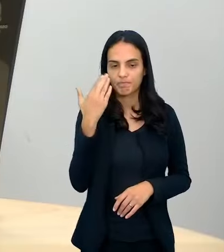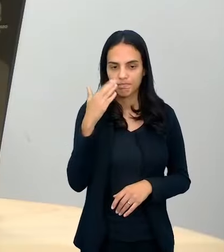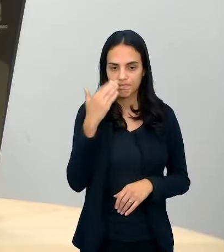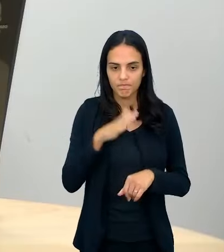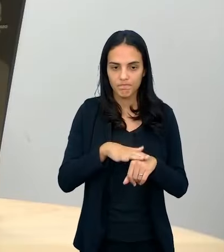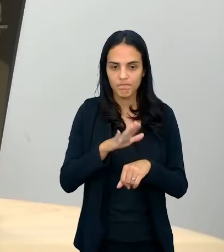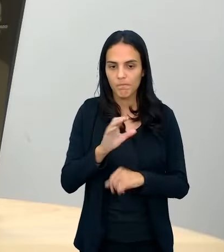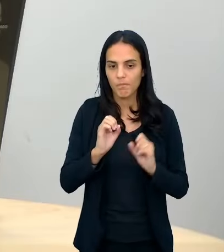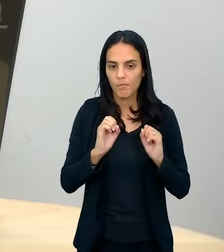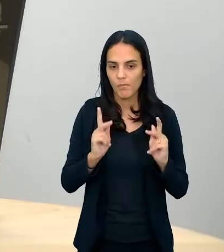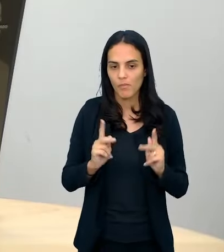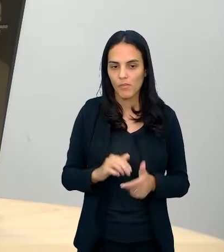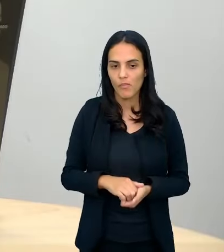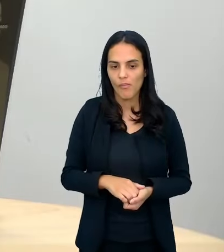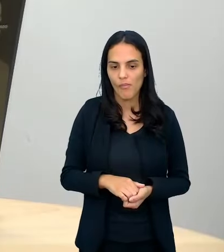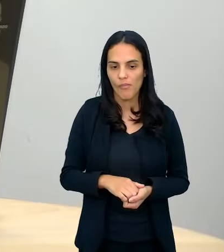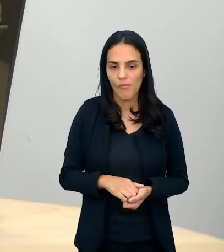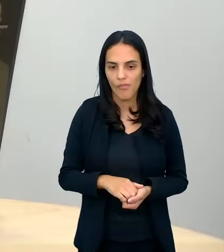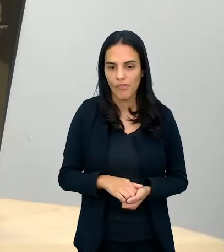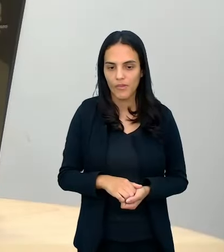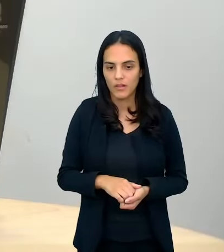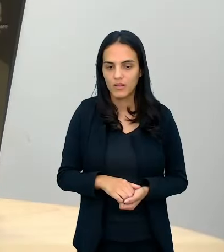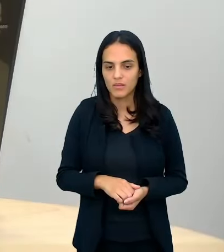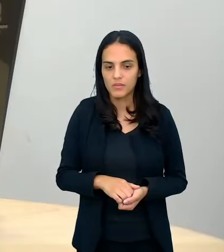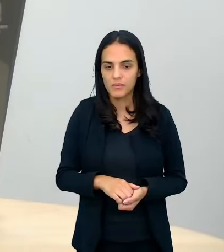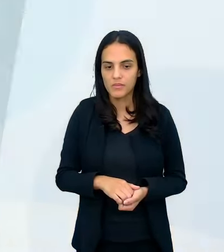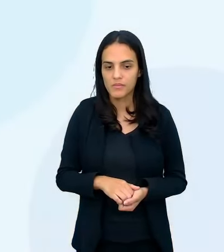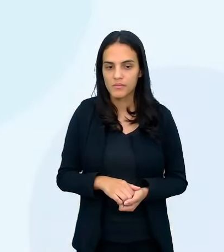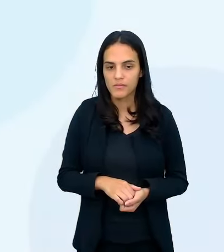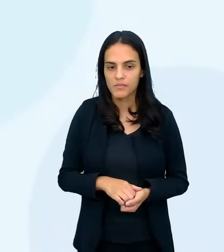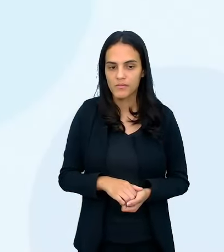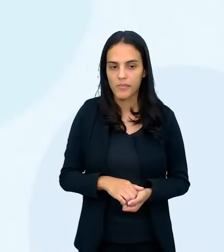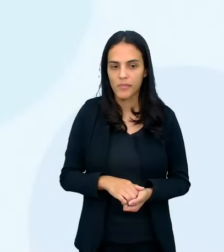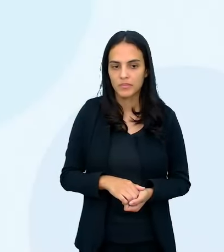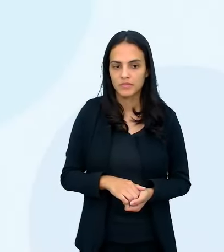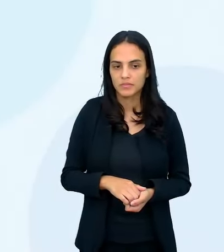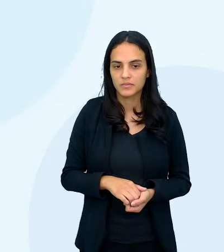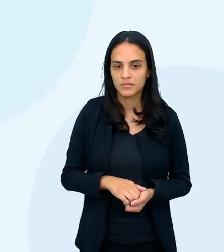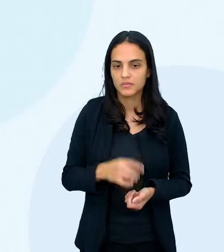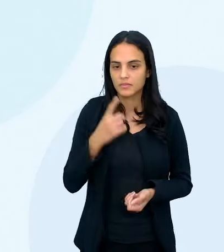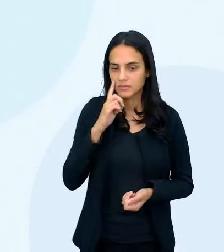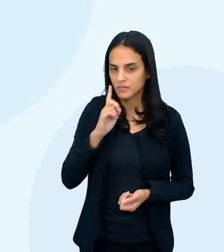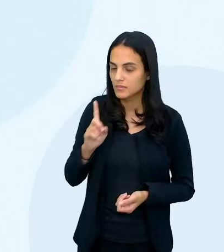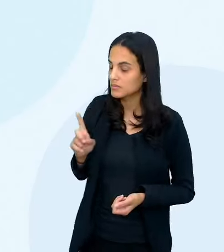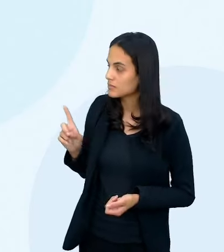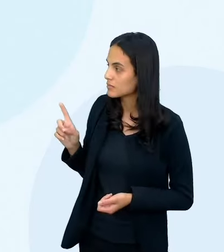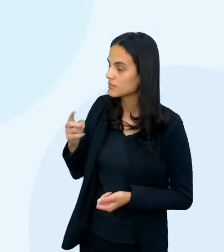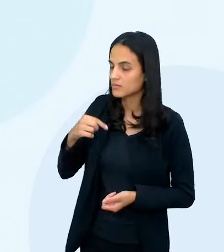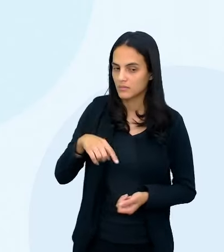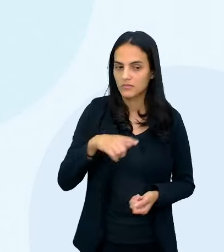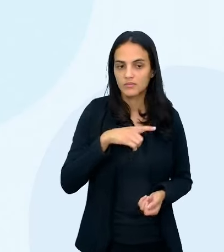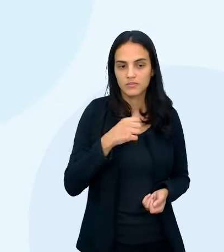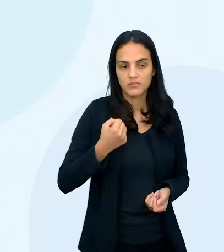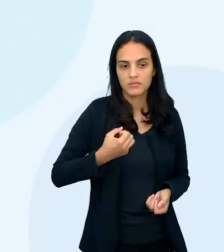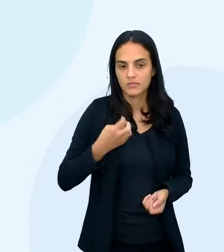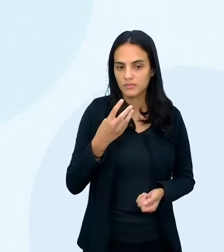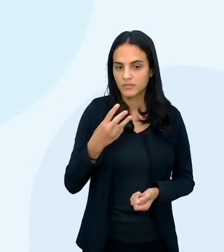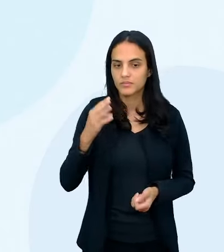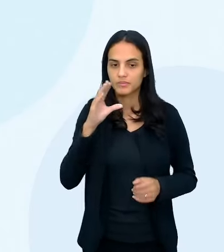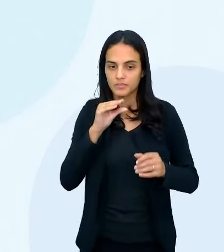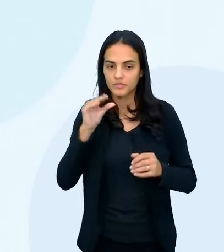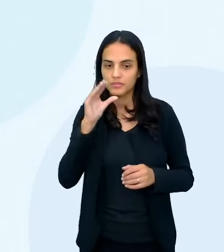essa dinâmica. Então eu vou colocar na tela aqui o próximo exemplo, que a gente tem do componente 3, as